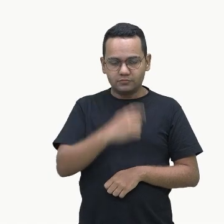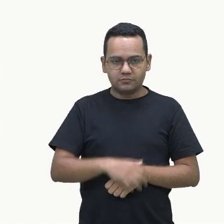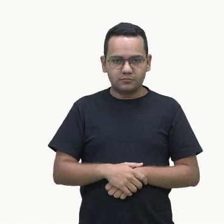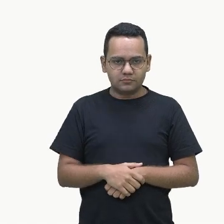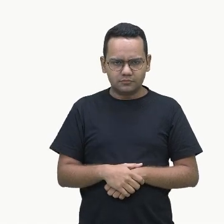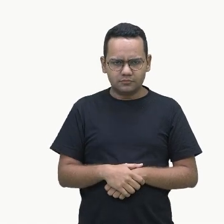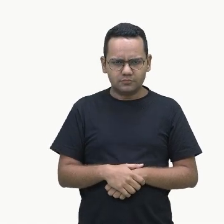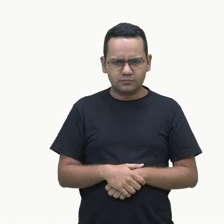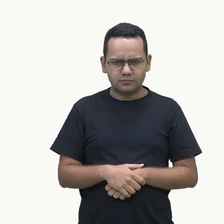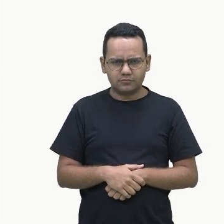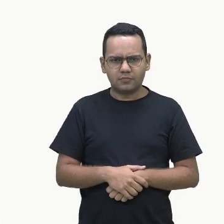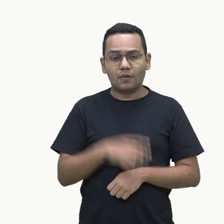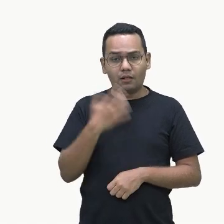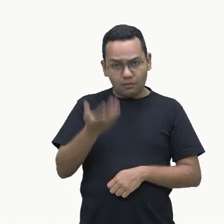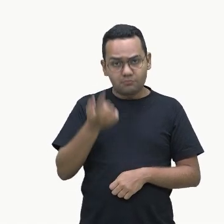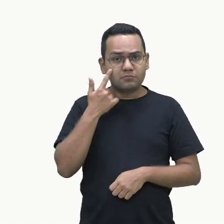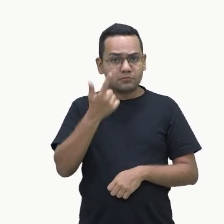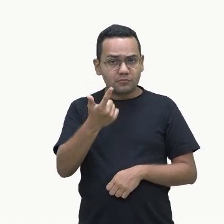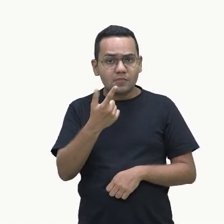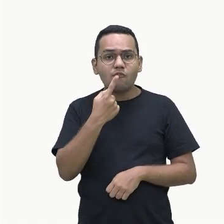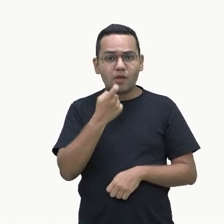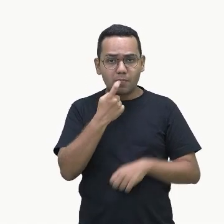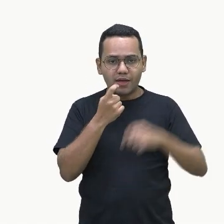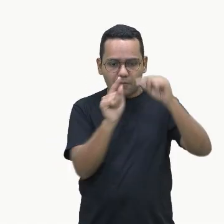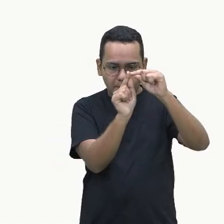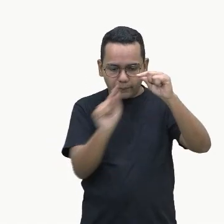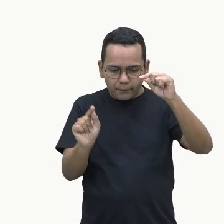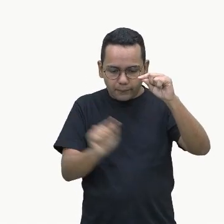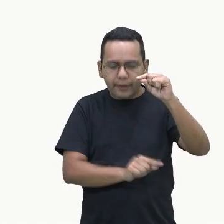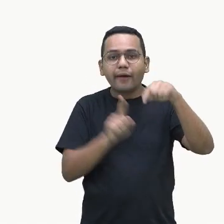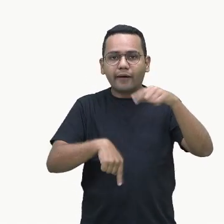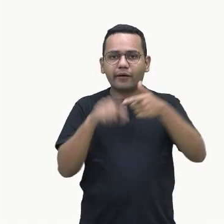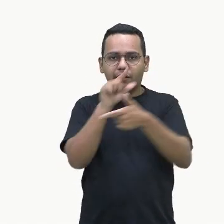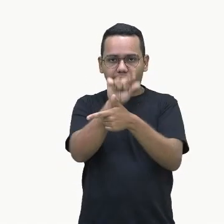tá bom? E a gente também constrói, ó, quadrados